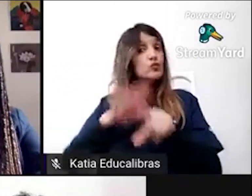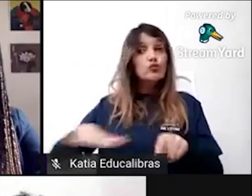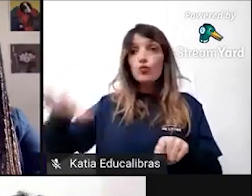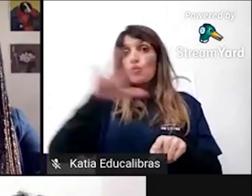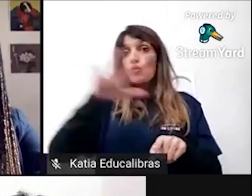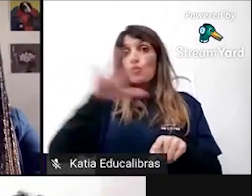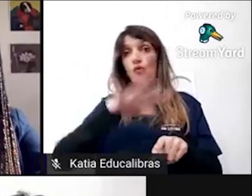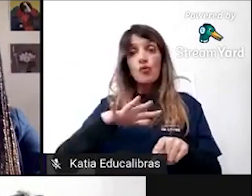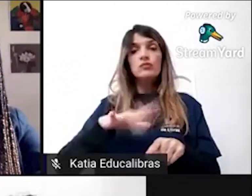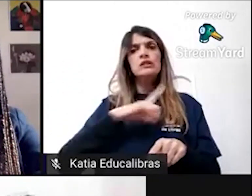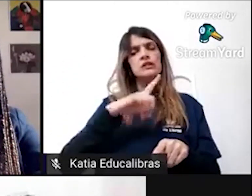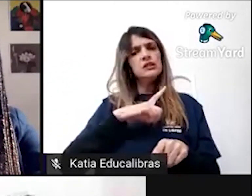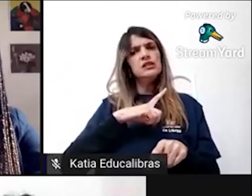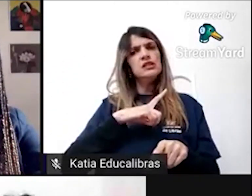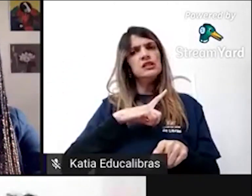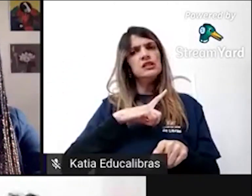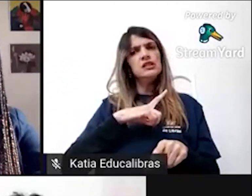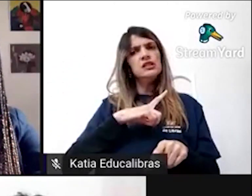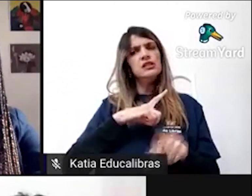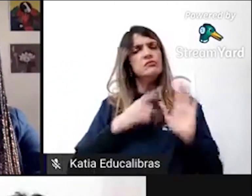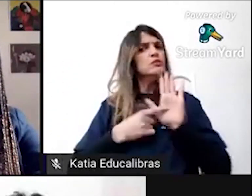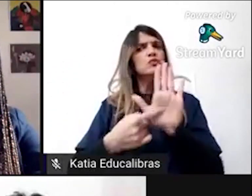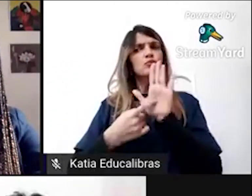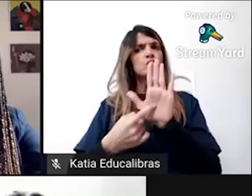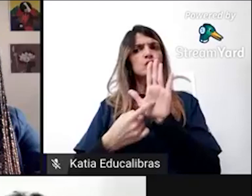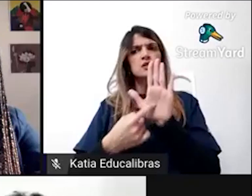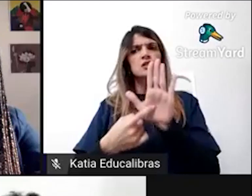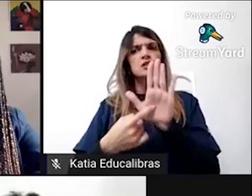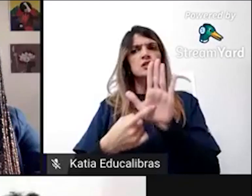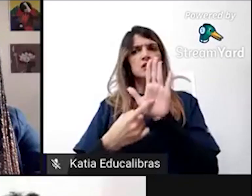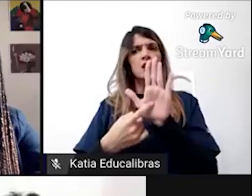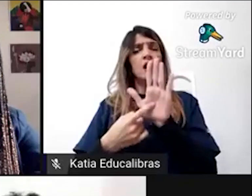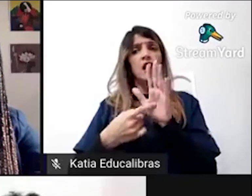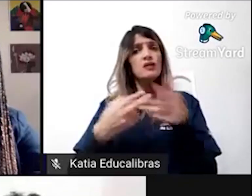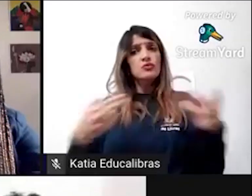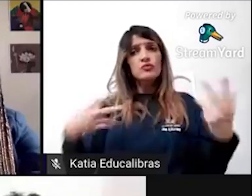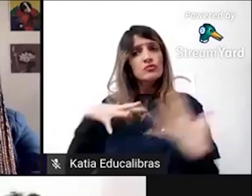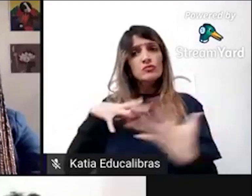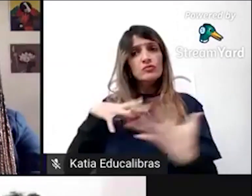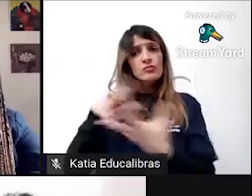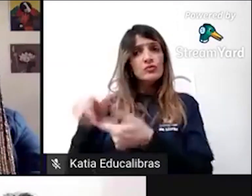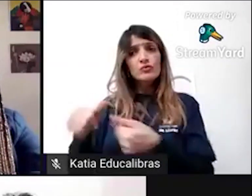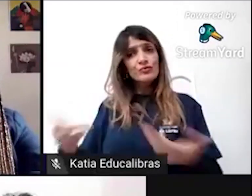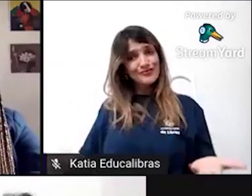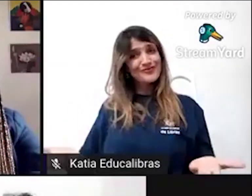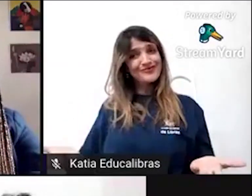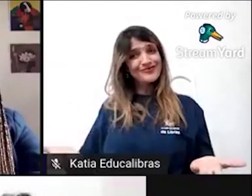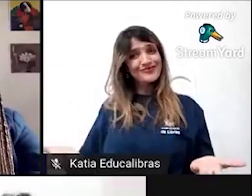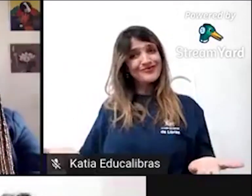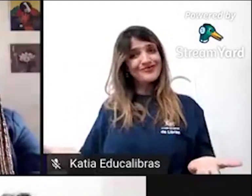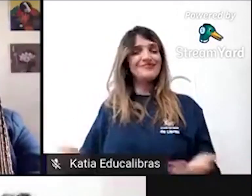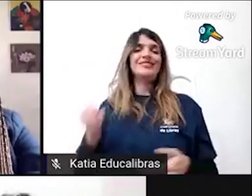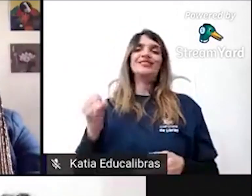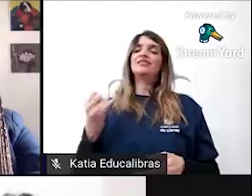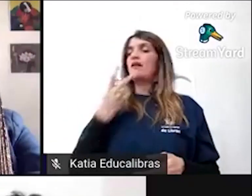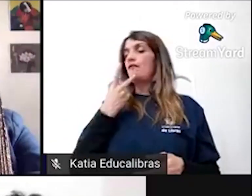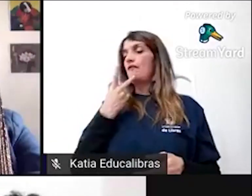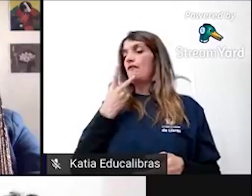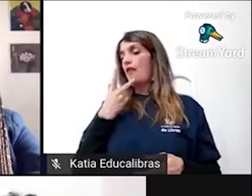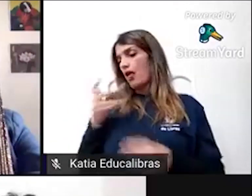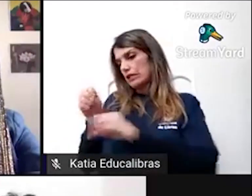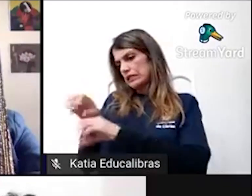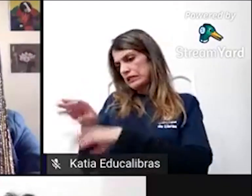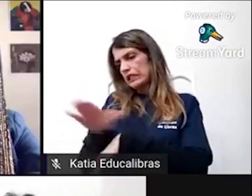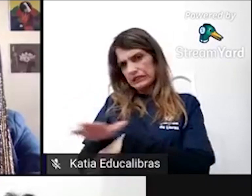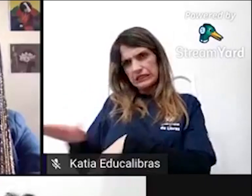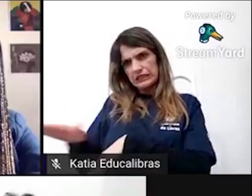elas existem para justificar todas as coisas do mundo. Então, se você vai falar para uma criança sobre